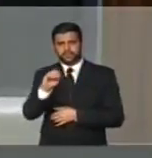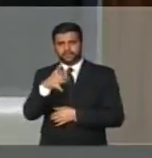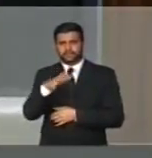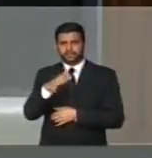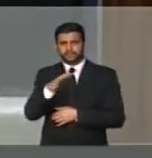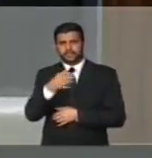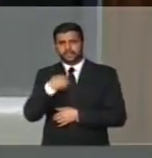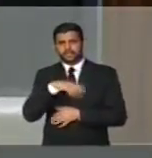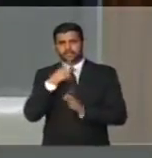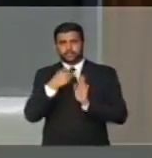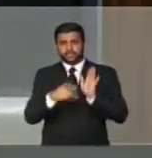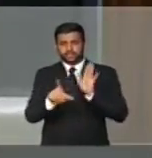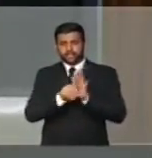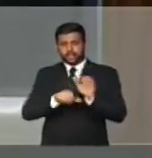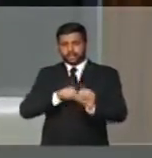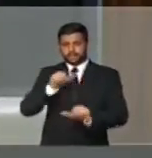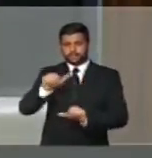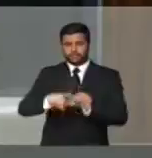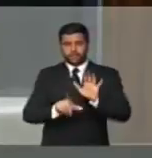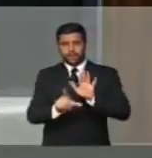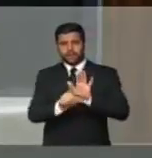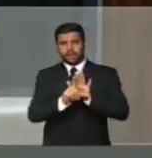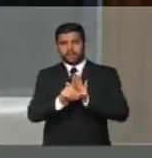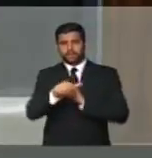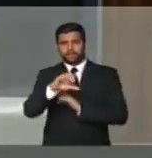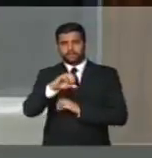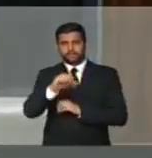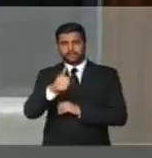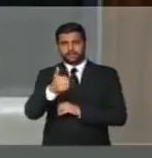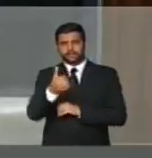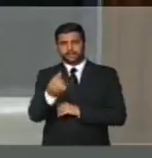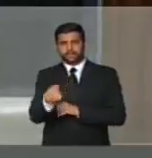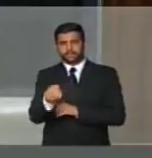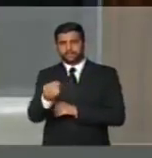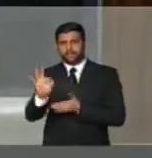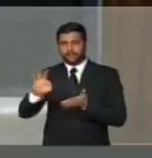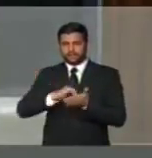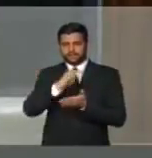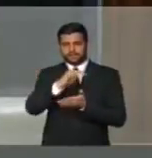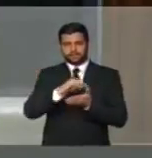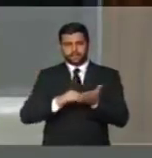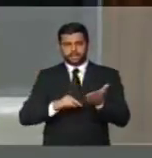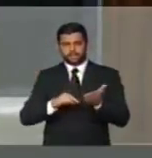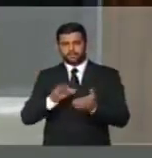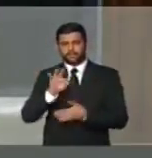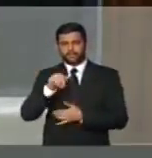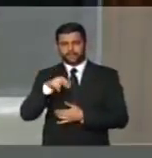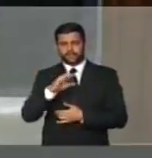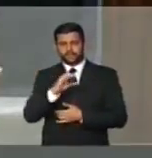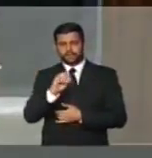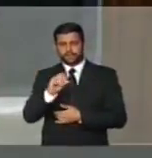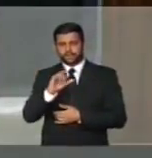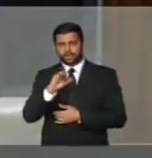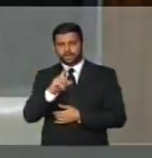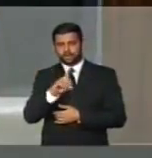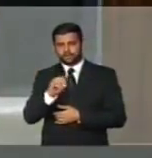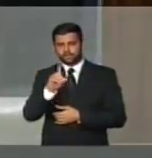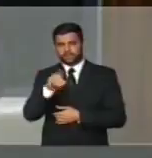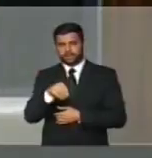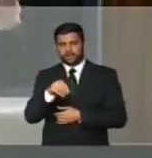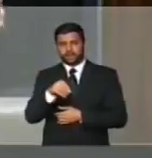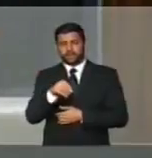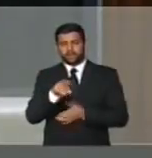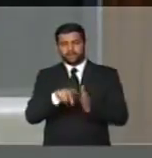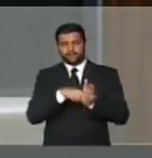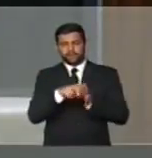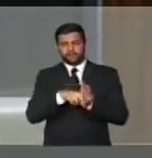esse projeto de lei se transformou na lei 9060, sancionada por Fernando Henrique Cardoso, que é a